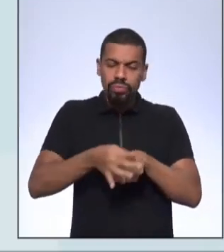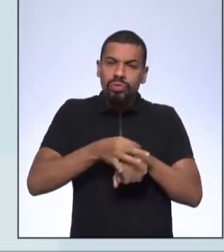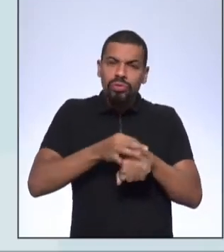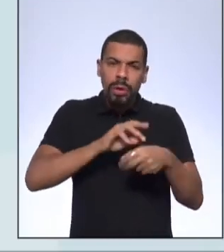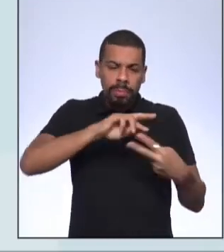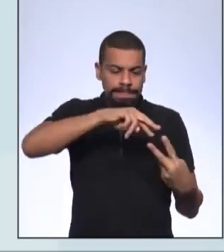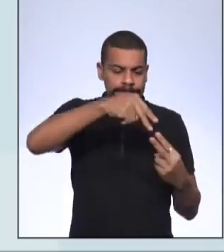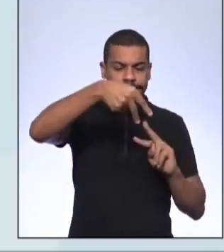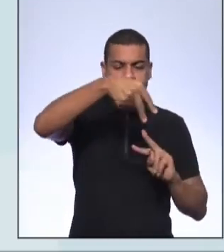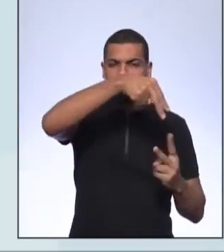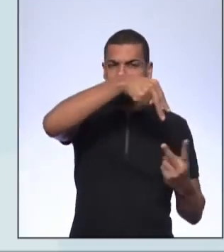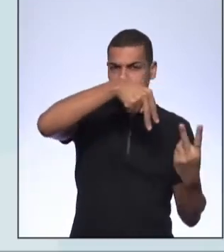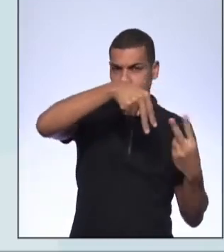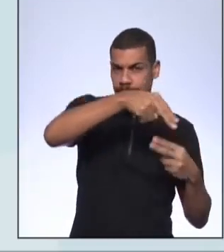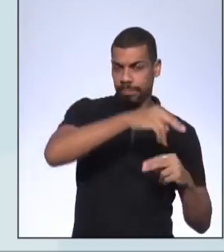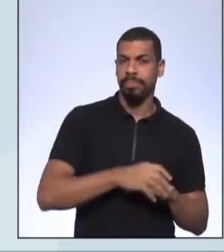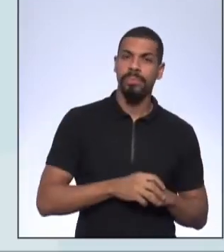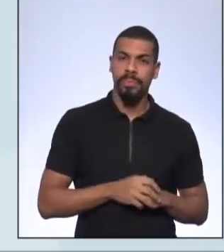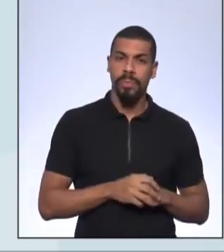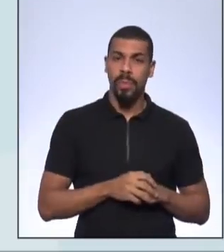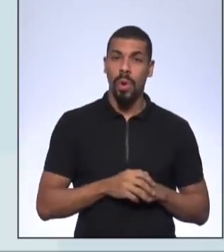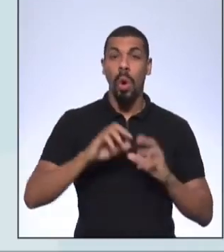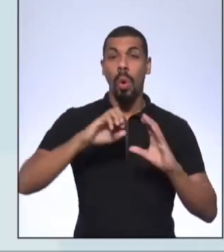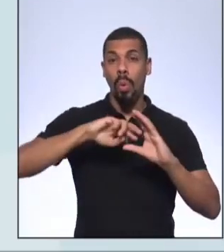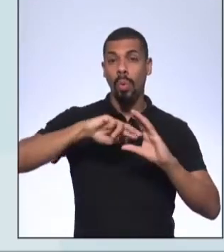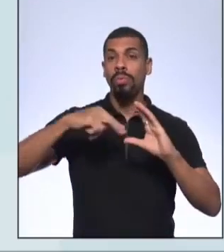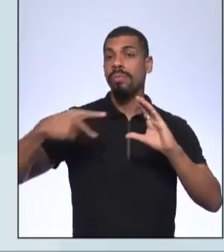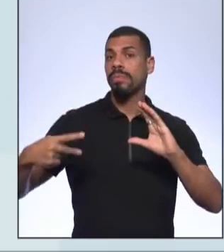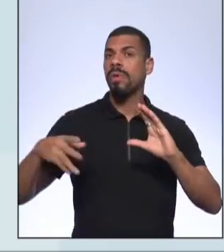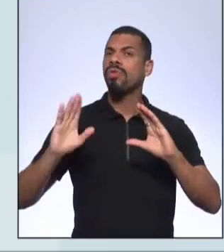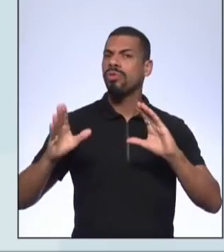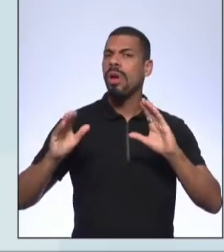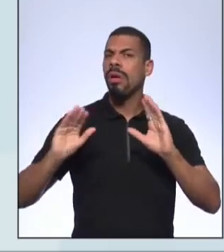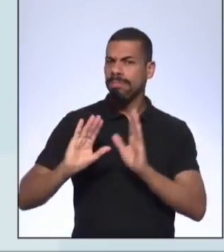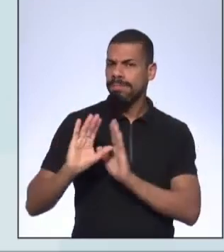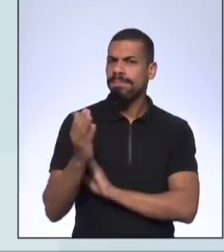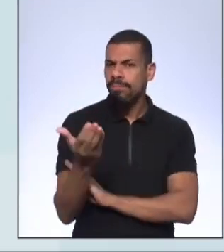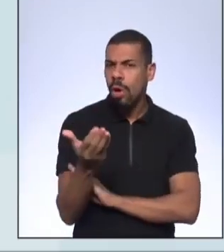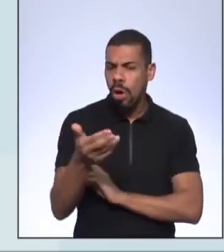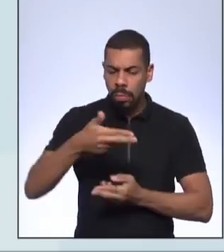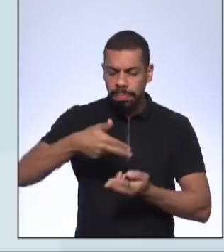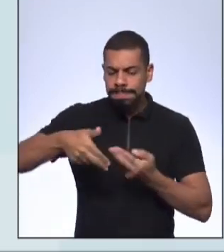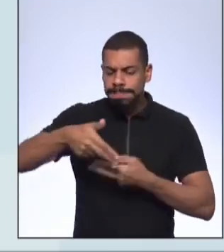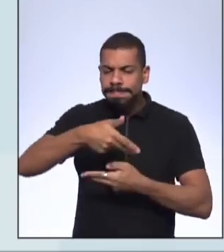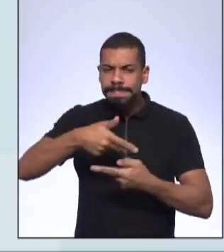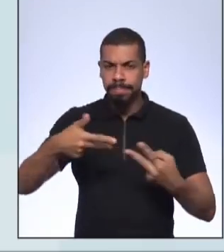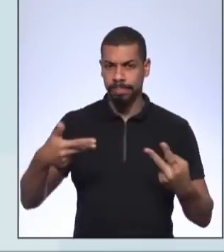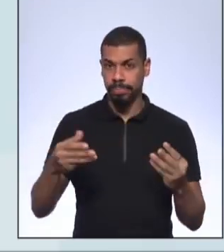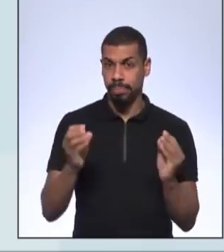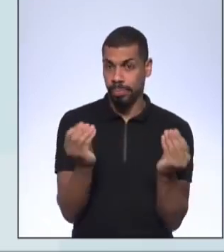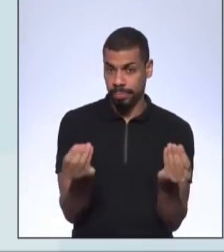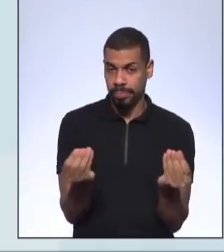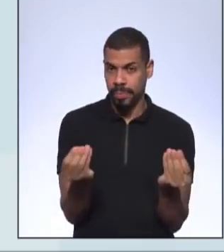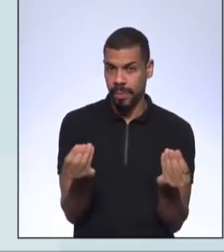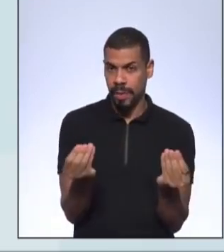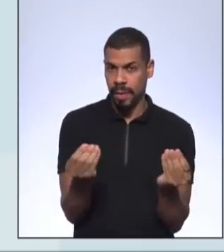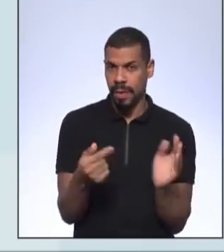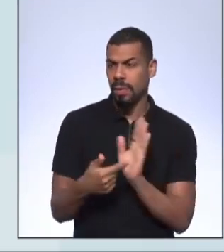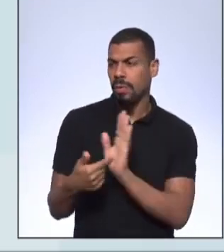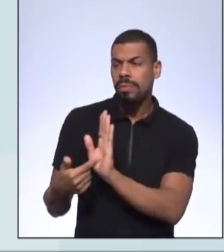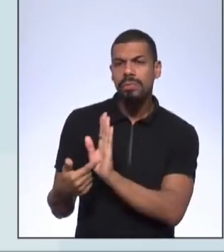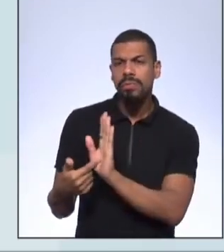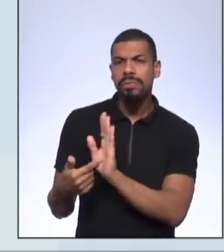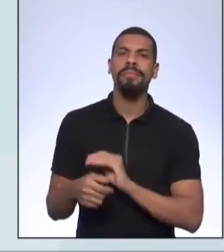intérfase, né? Os cromossomos se duplicaram lá no processo de intérfase, e aqui eles já estão duplicados. Eu estou representando um par